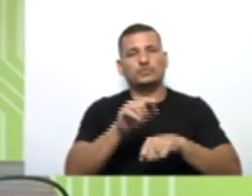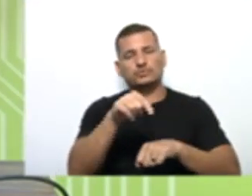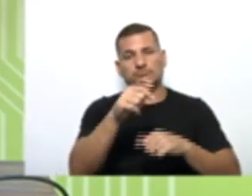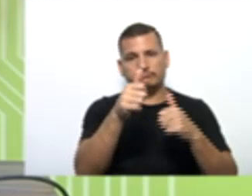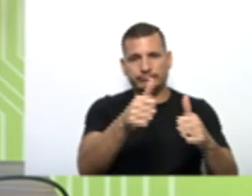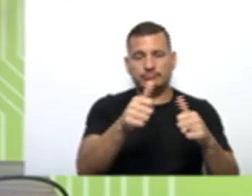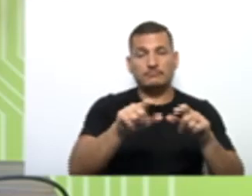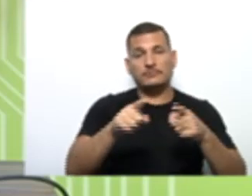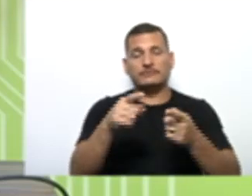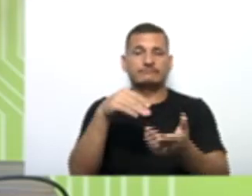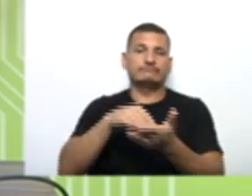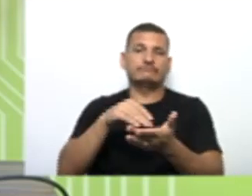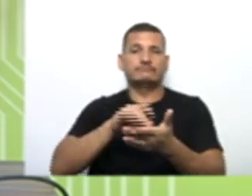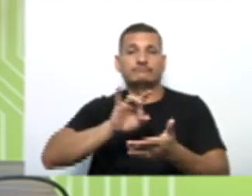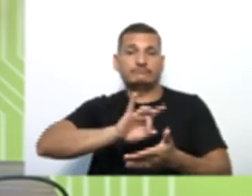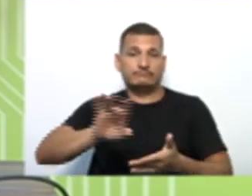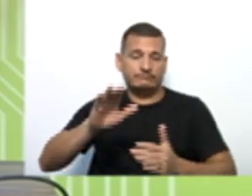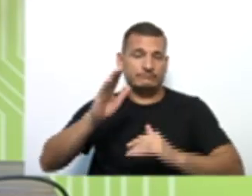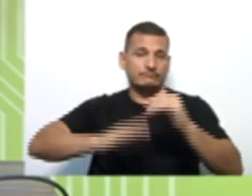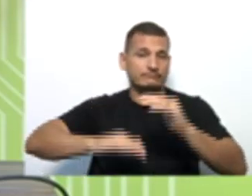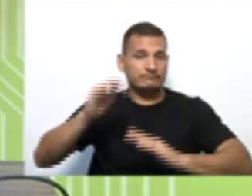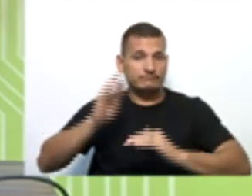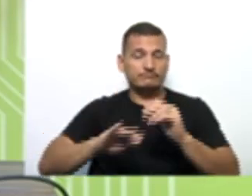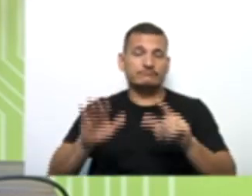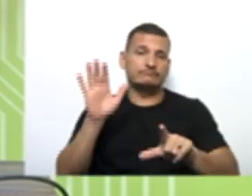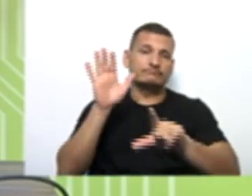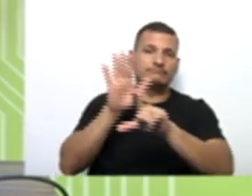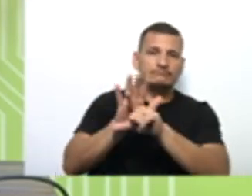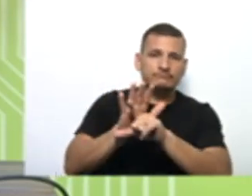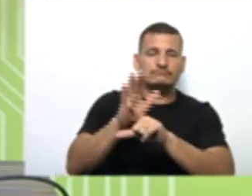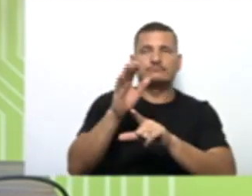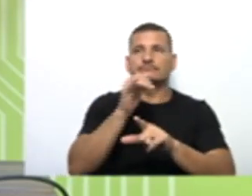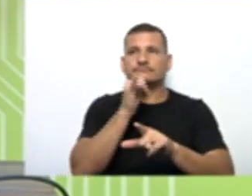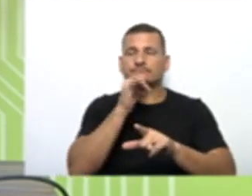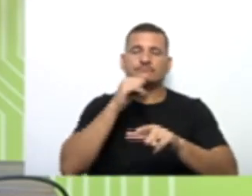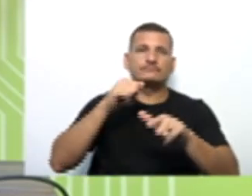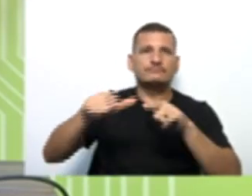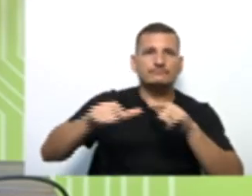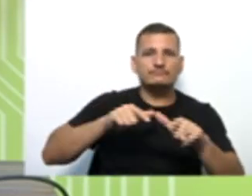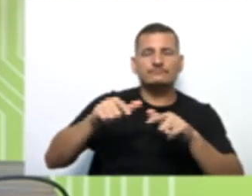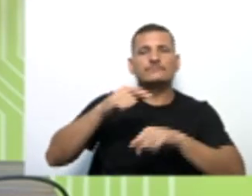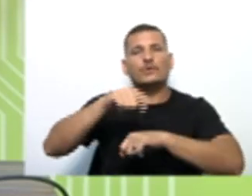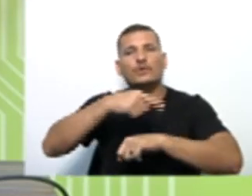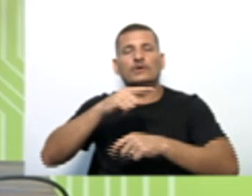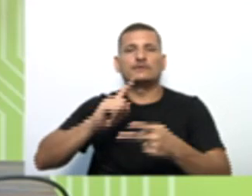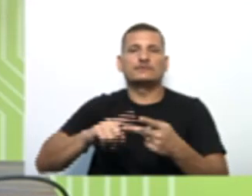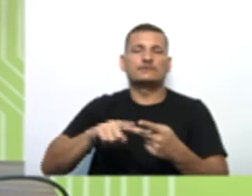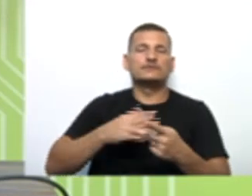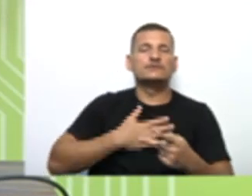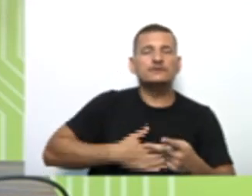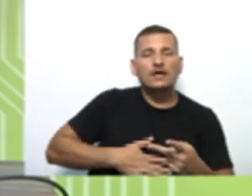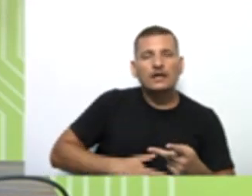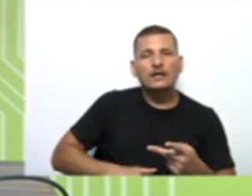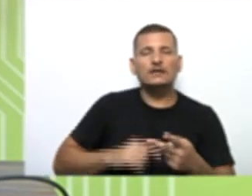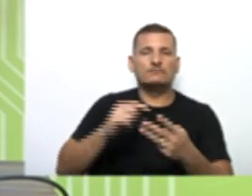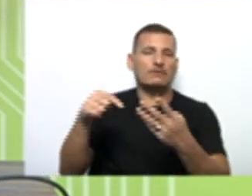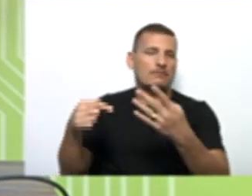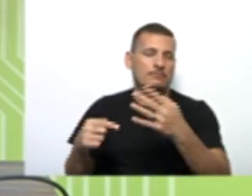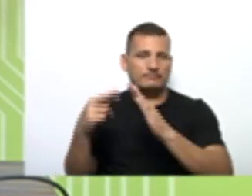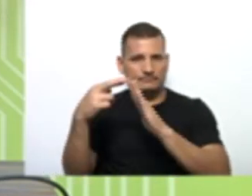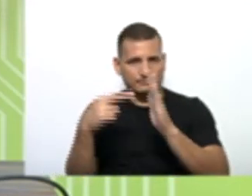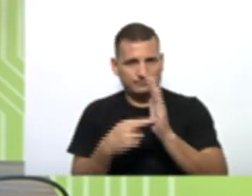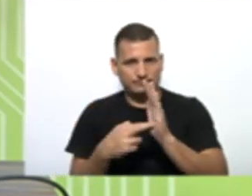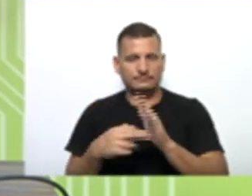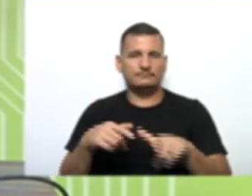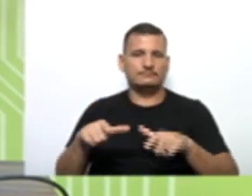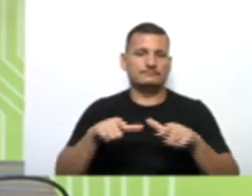a profissão ainda não tem uma lei que diga, por exemplo, carga horária, tempo de descanso, esses outros elementos. E